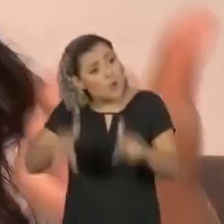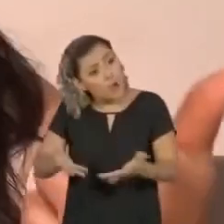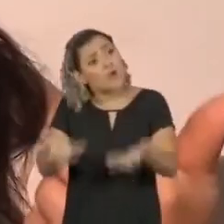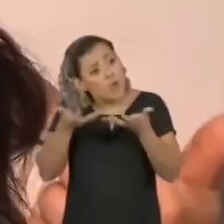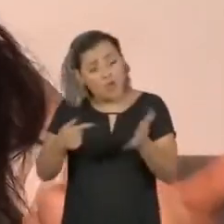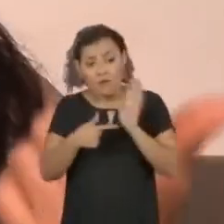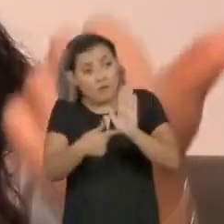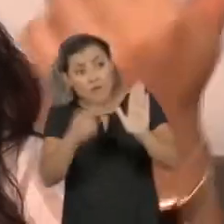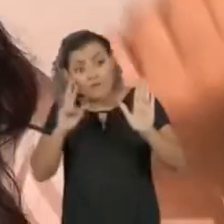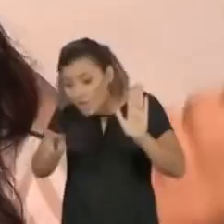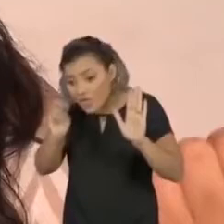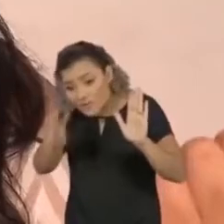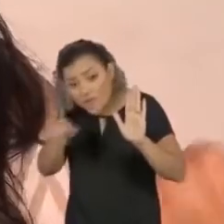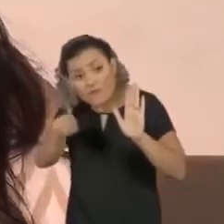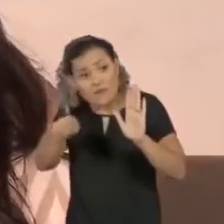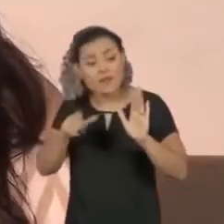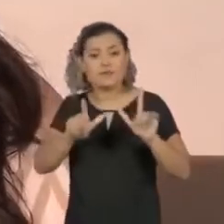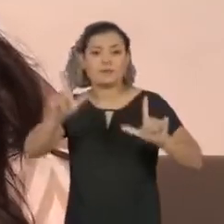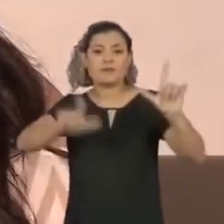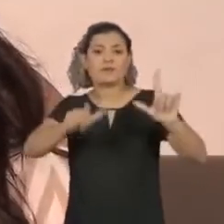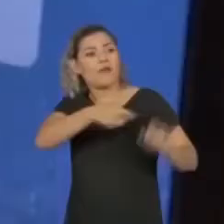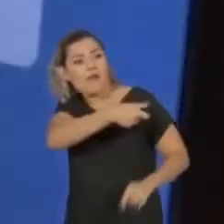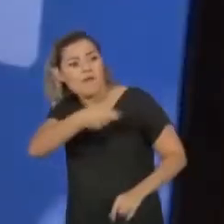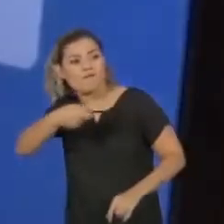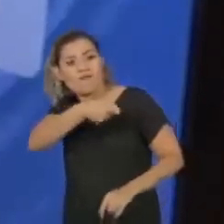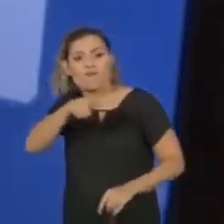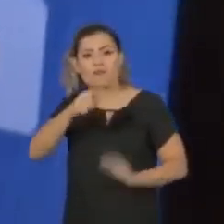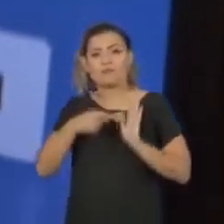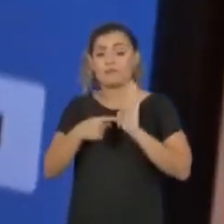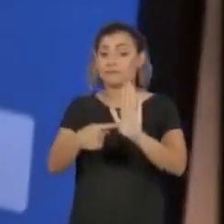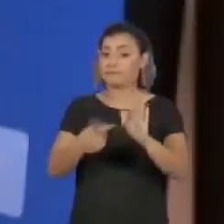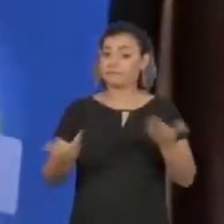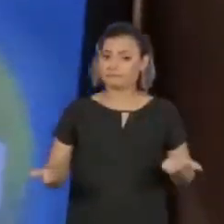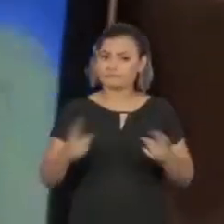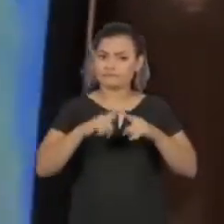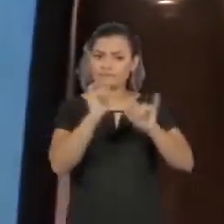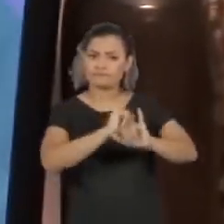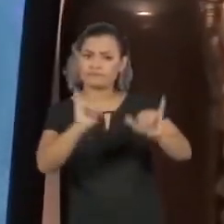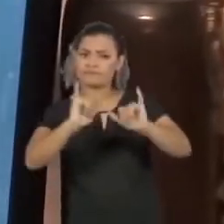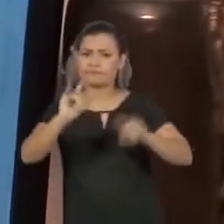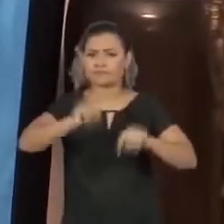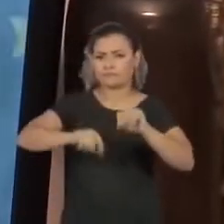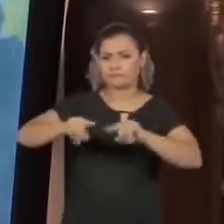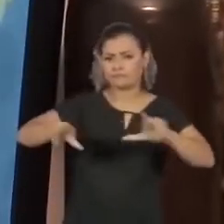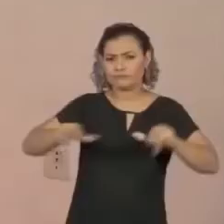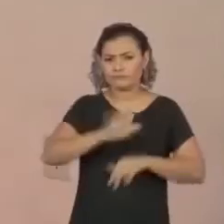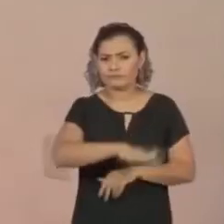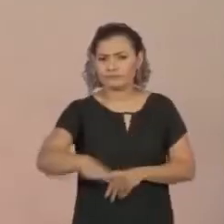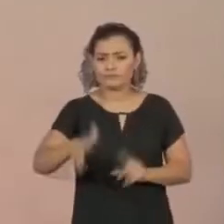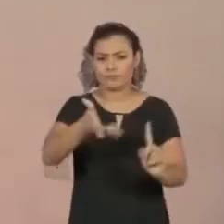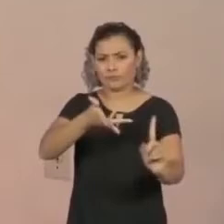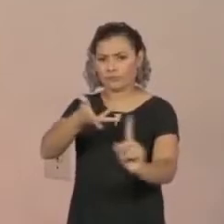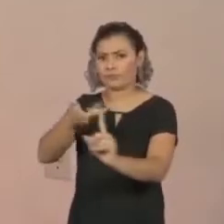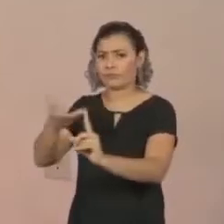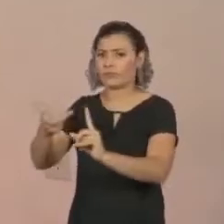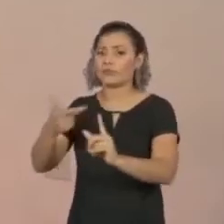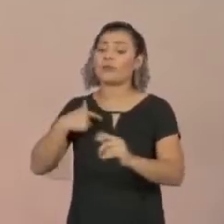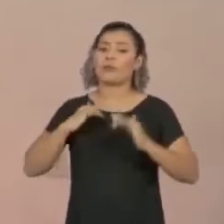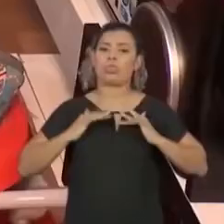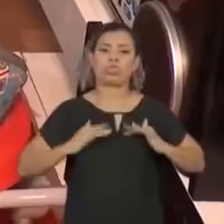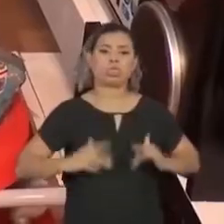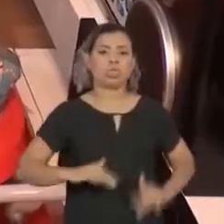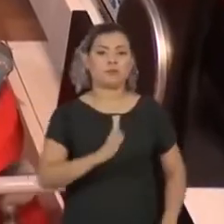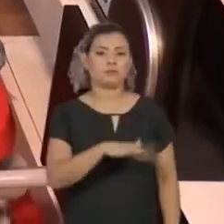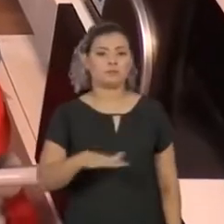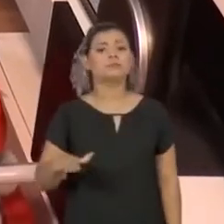me dá um desse aí me chama até a tv para mostrar para ela as propagandas de produtos infantis causam muita decepção